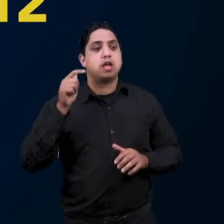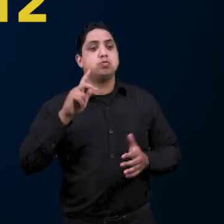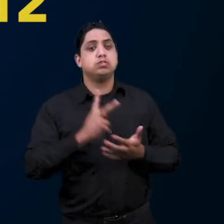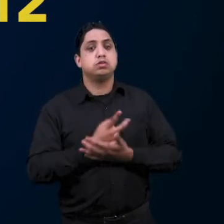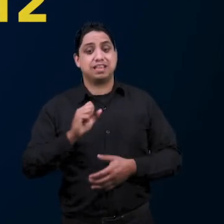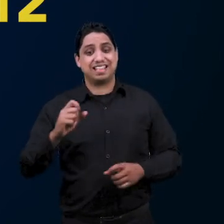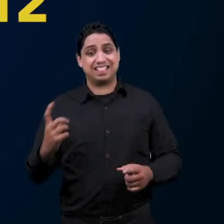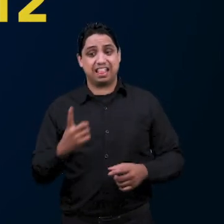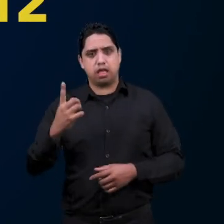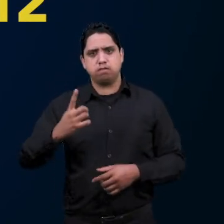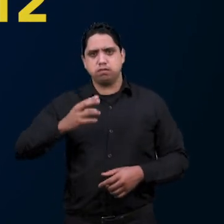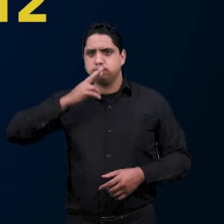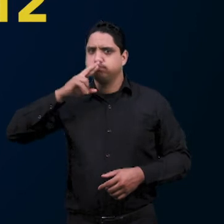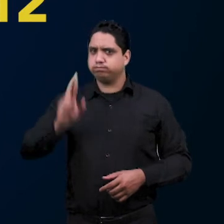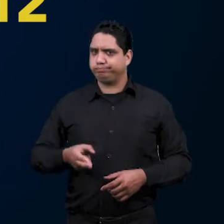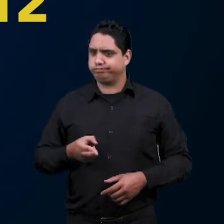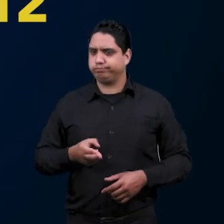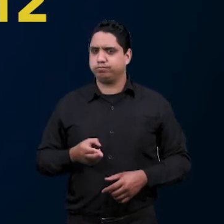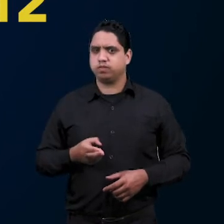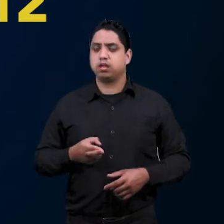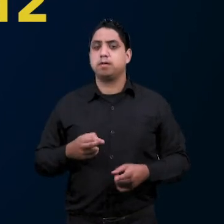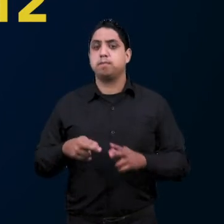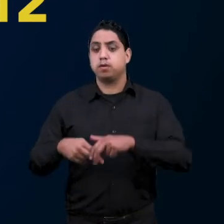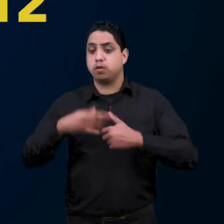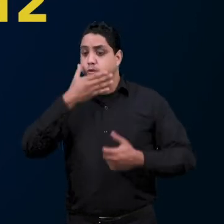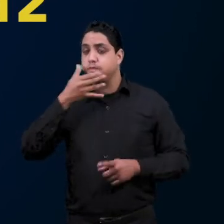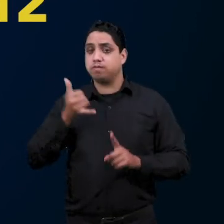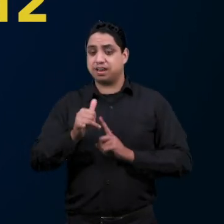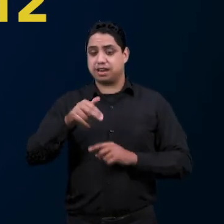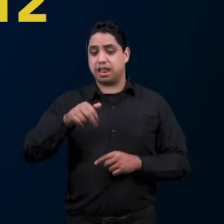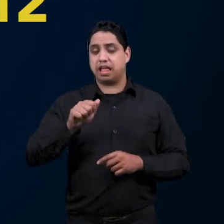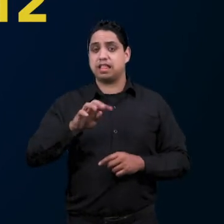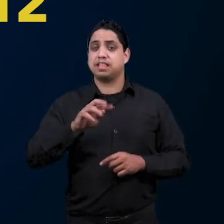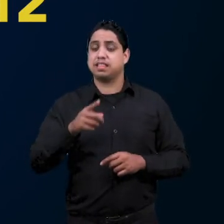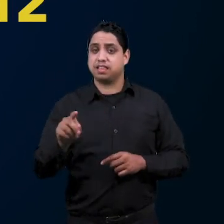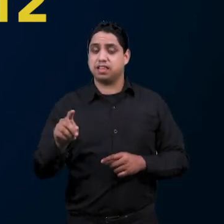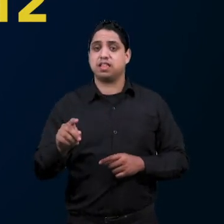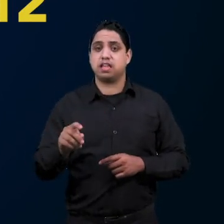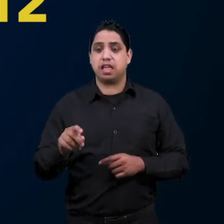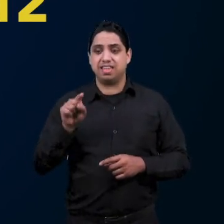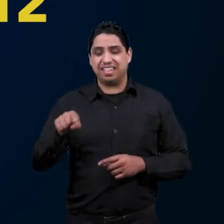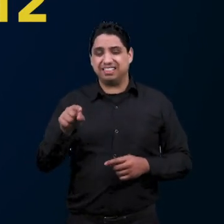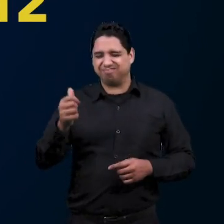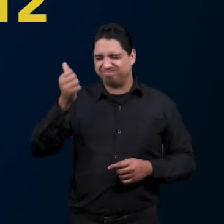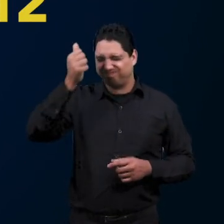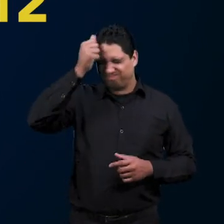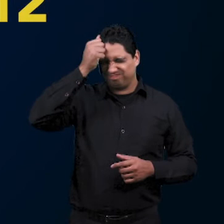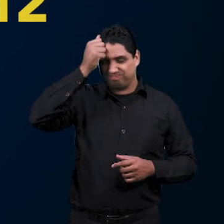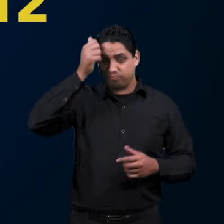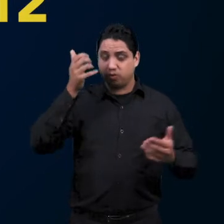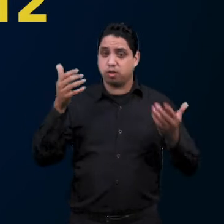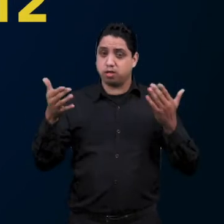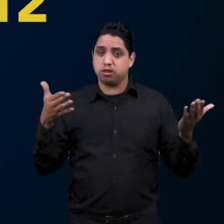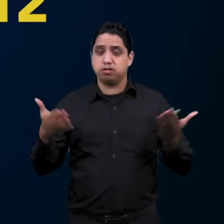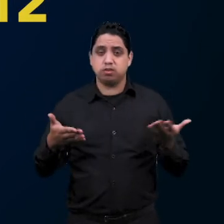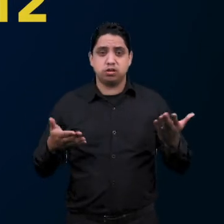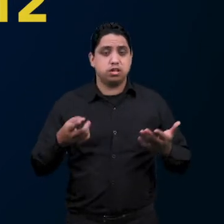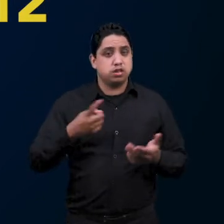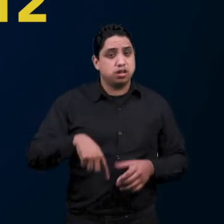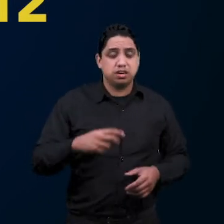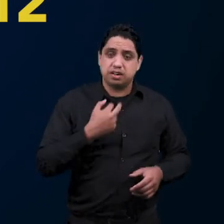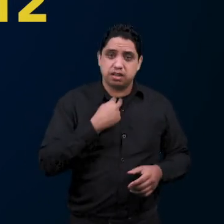a consequência e ele se arrependeu do que ele fez. No momento profético, nos dias que nós vivemos, nós não devemos jamais